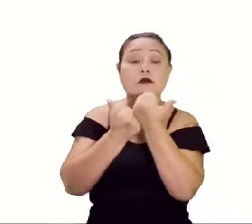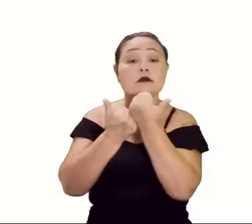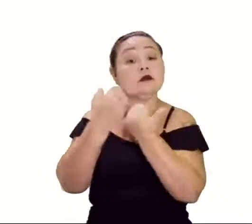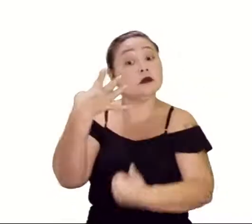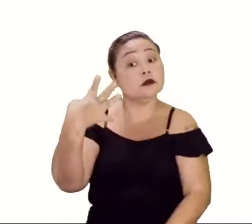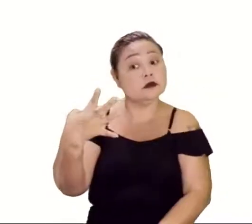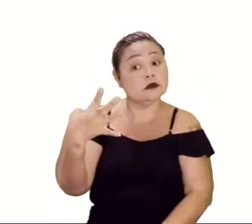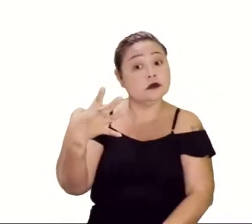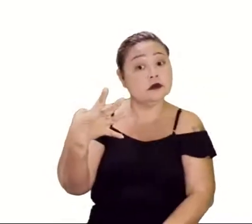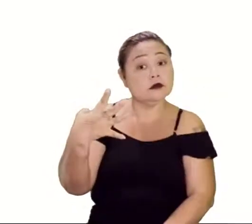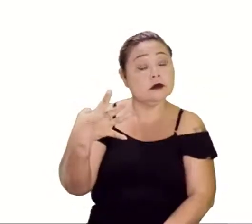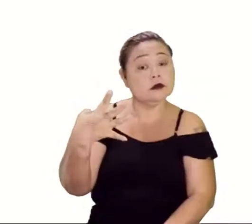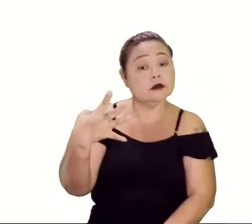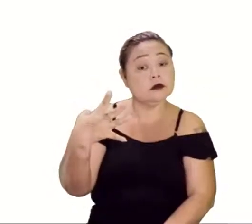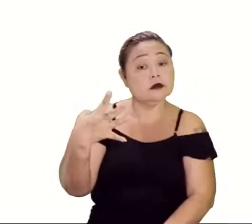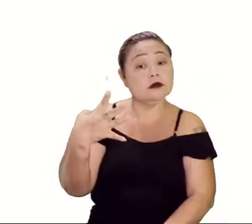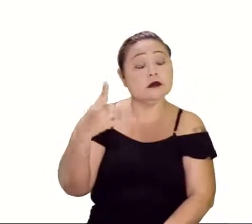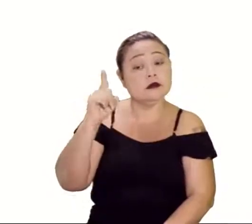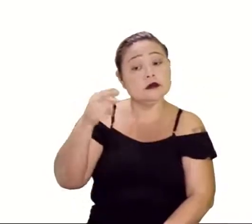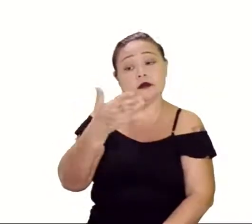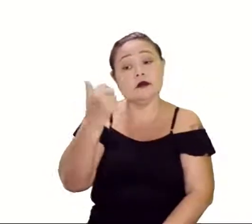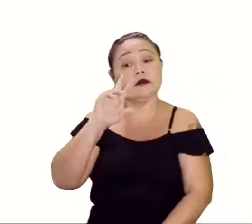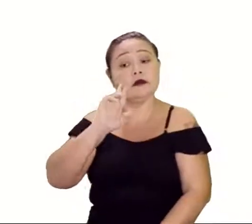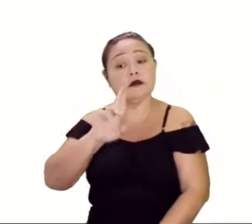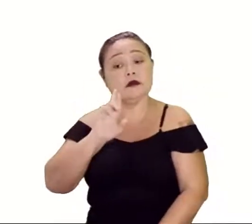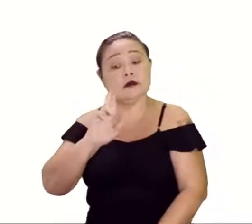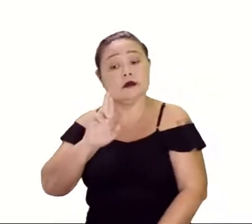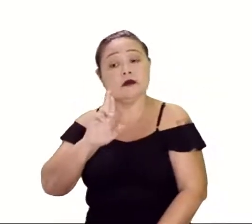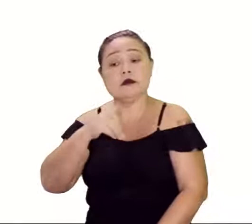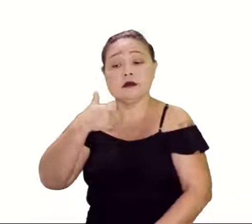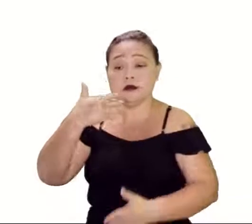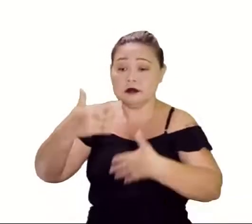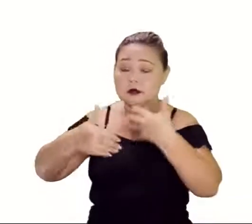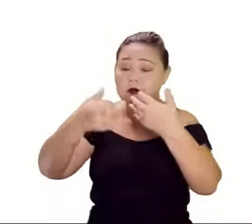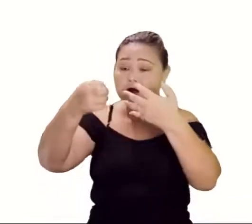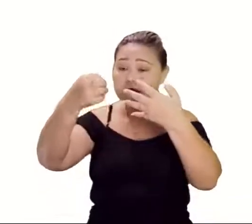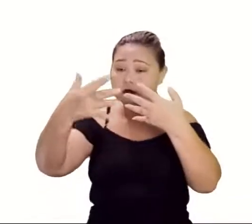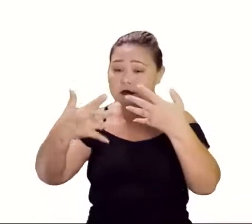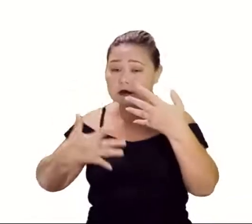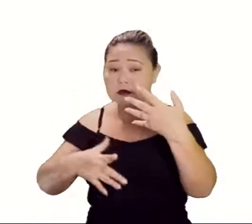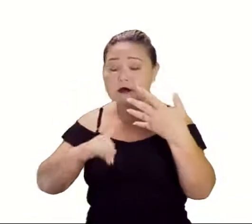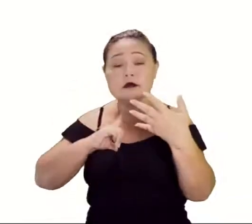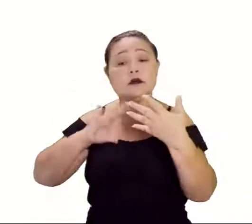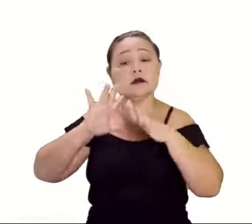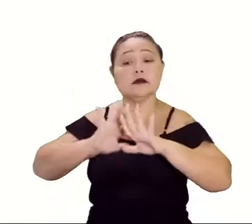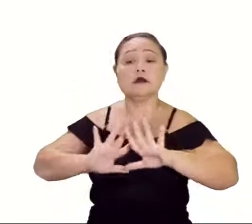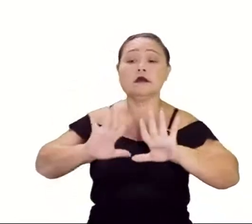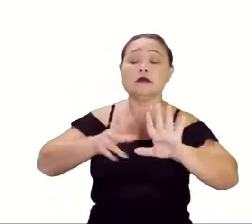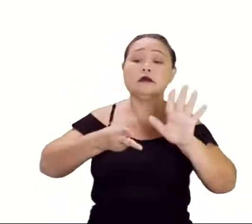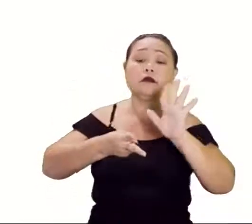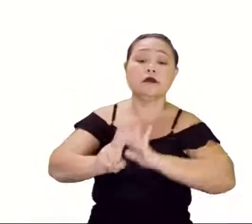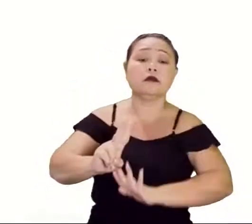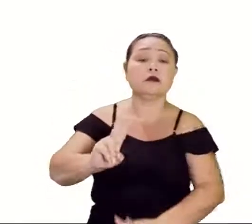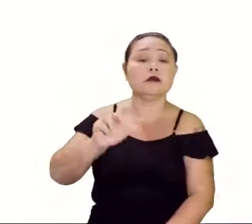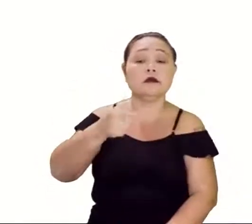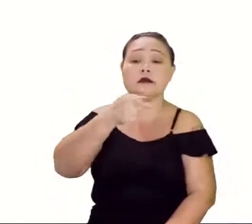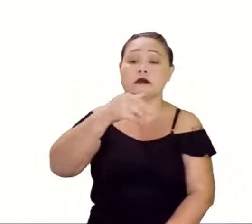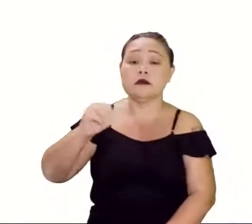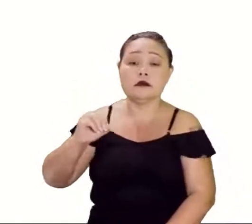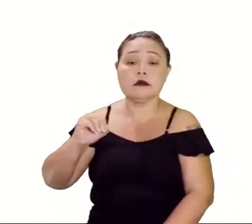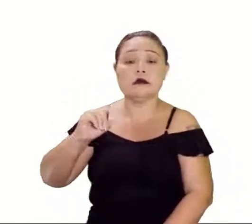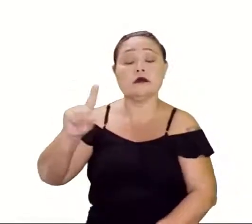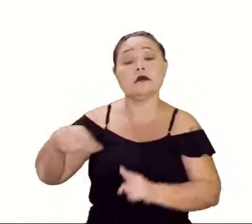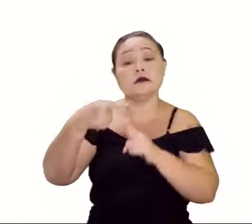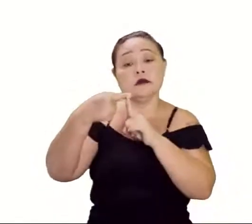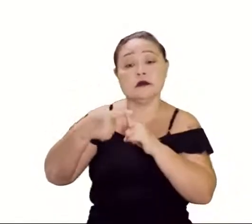colocar 4. 4, né? E vamos resolvendo aí no passo a passo, devagar e sempre. Vamos lá,